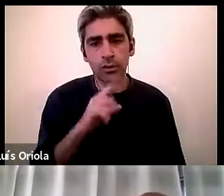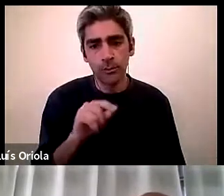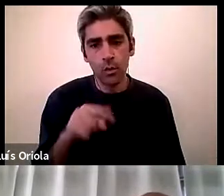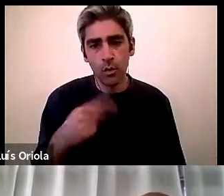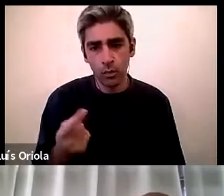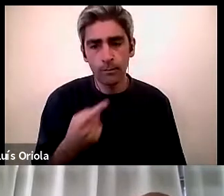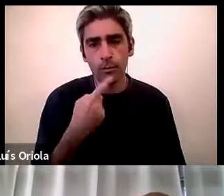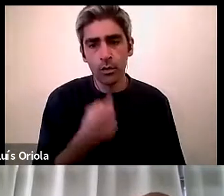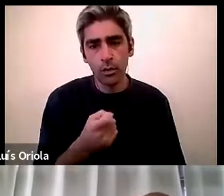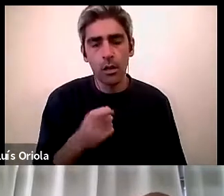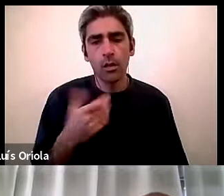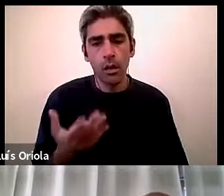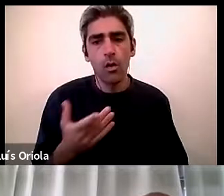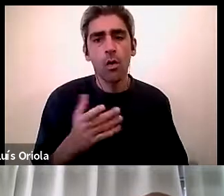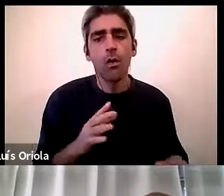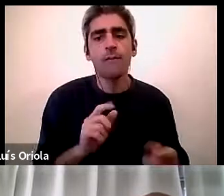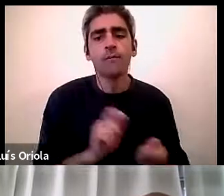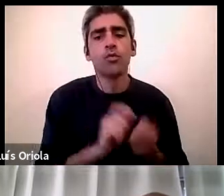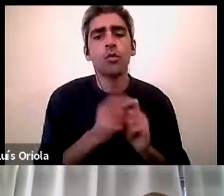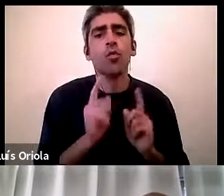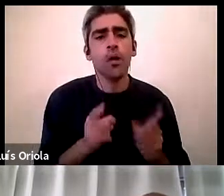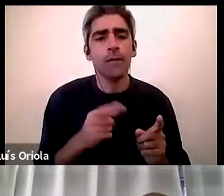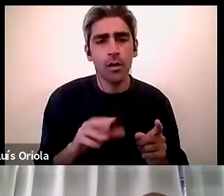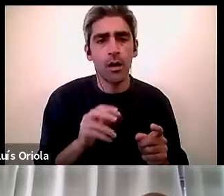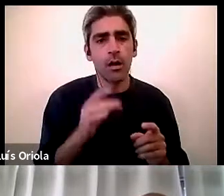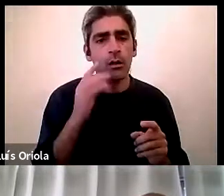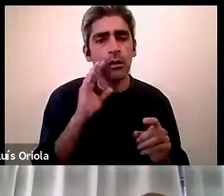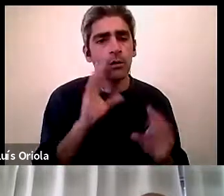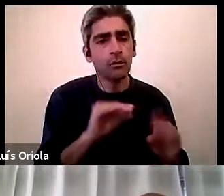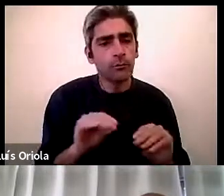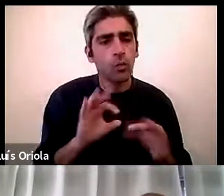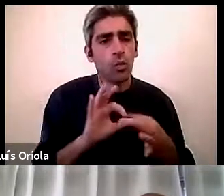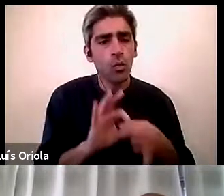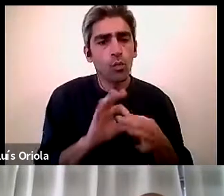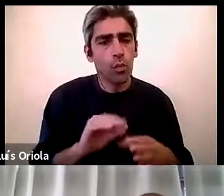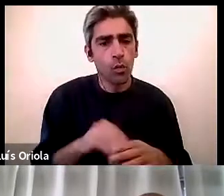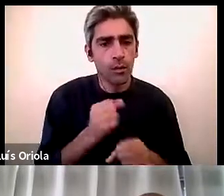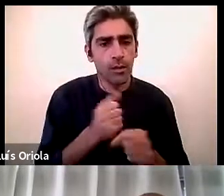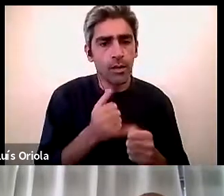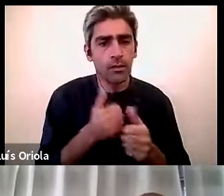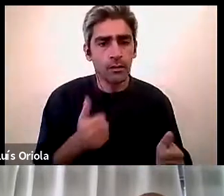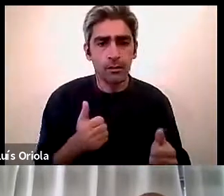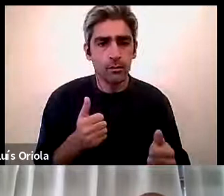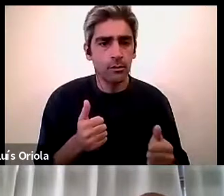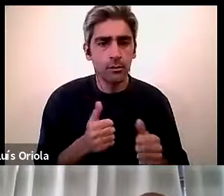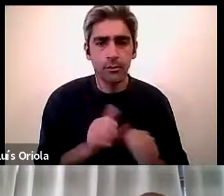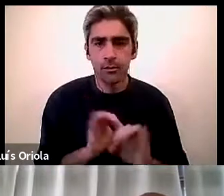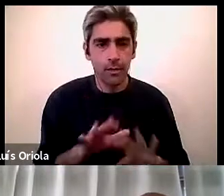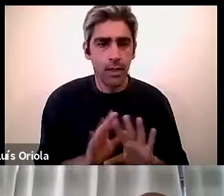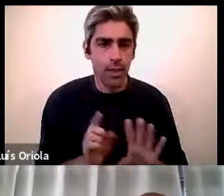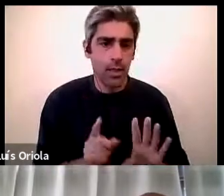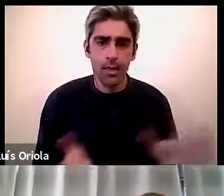de perguntar então o que é que vai mudar com a experimentação e a colaboração no contexto do trabalho à distância. E acho que assim terminamos aqui